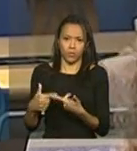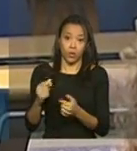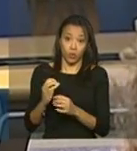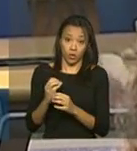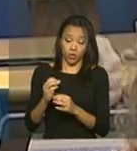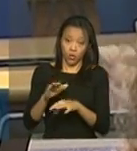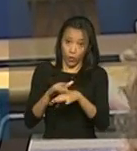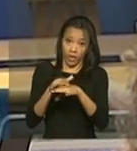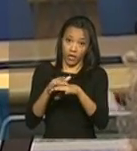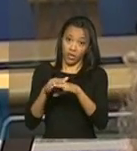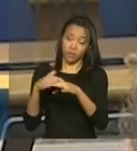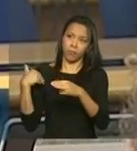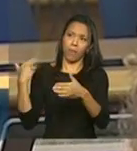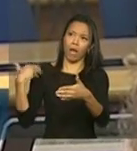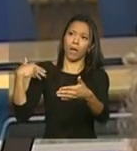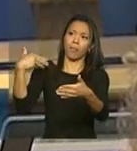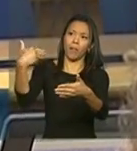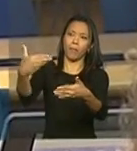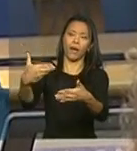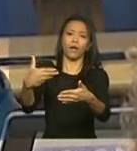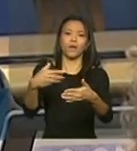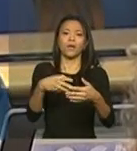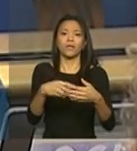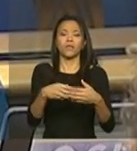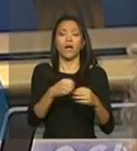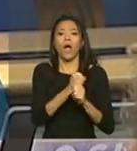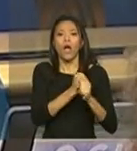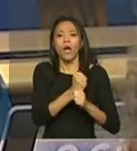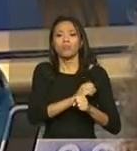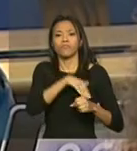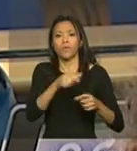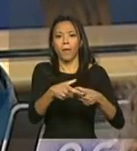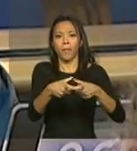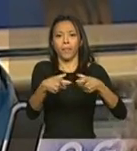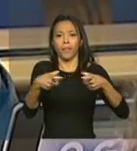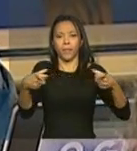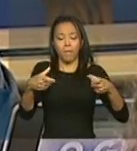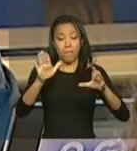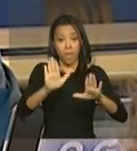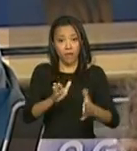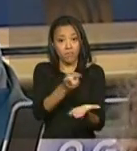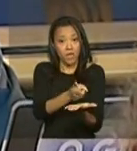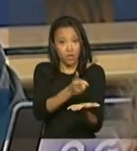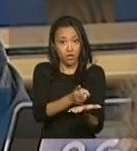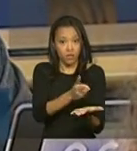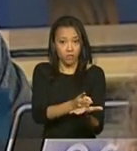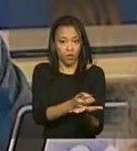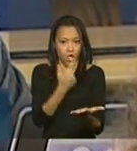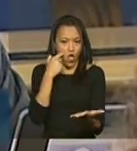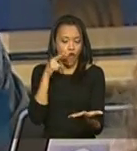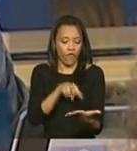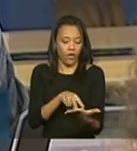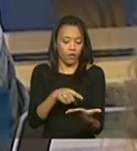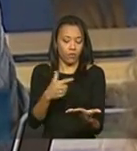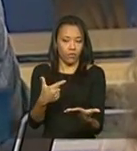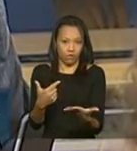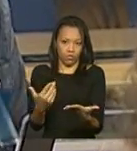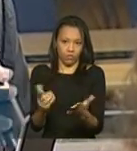os números são de casos novos ano a ano, mas, ao mesmo tempo, aqui no material de